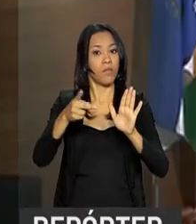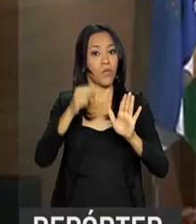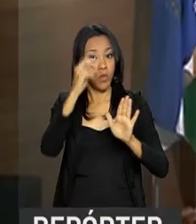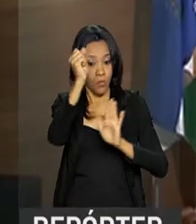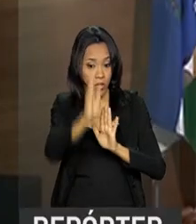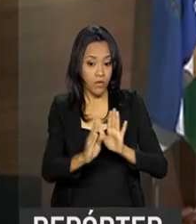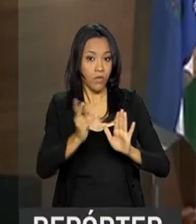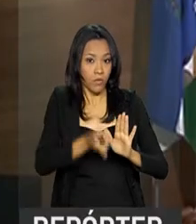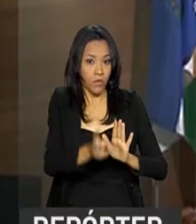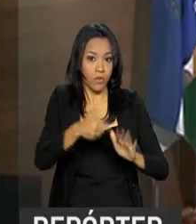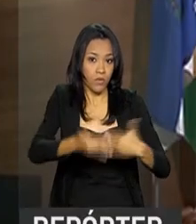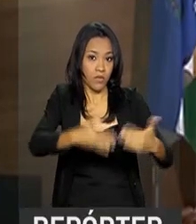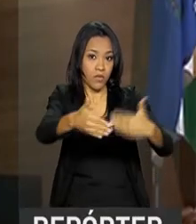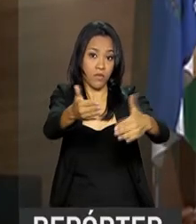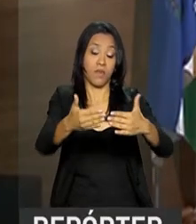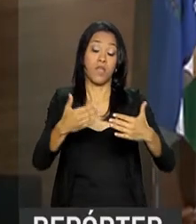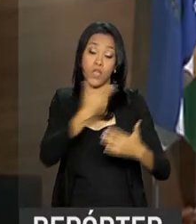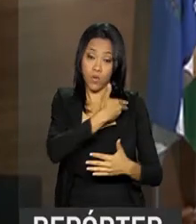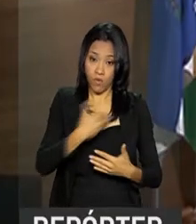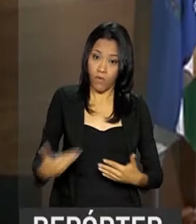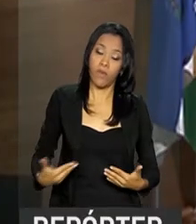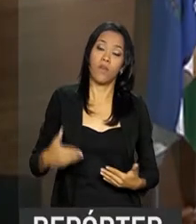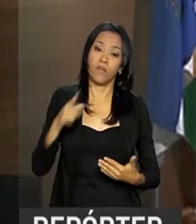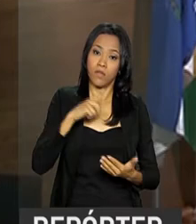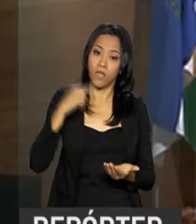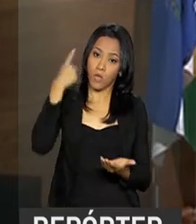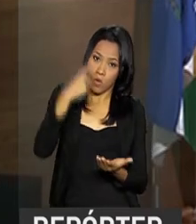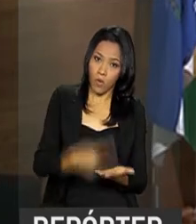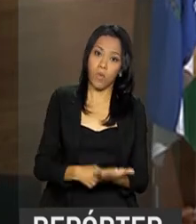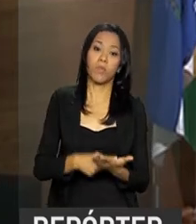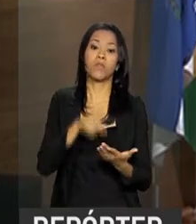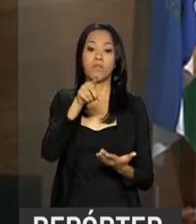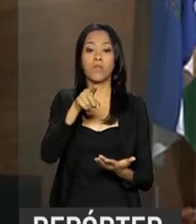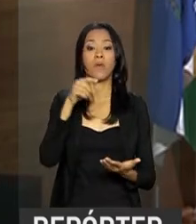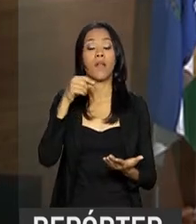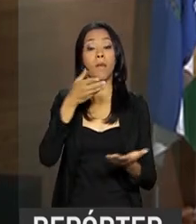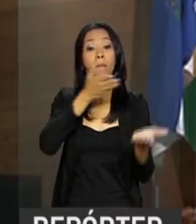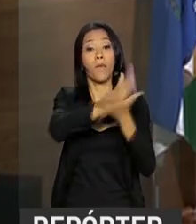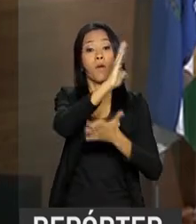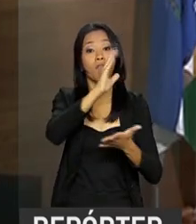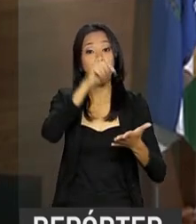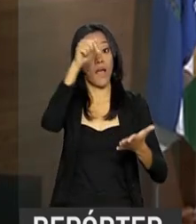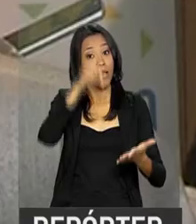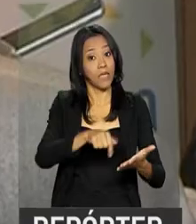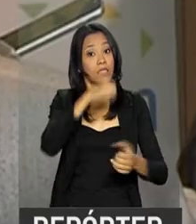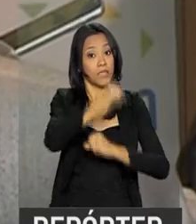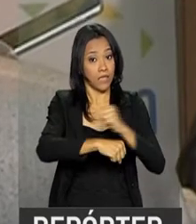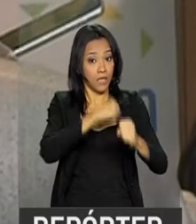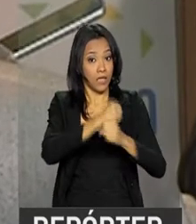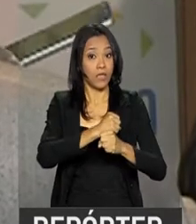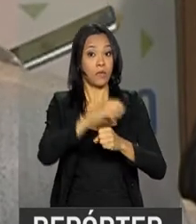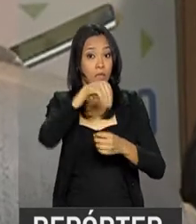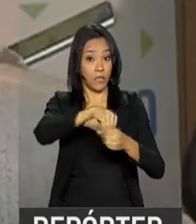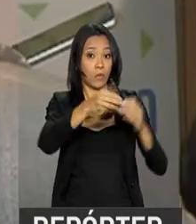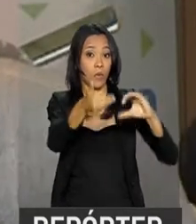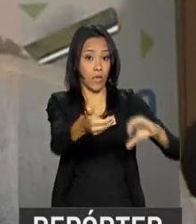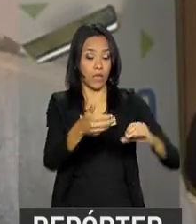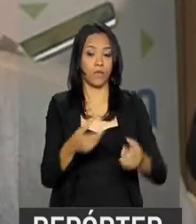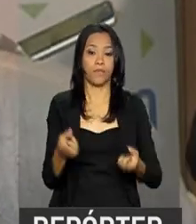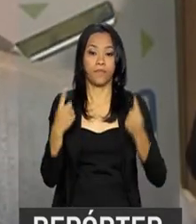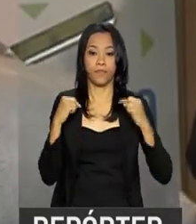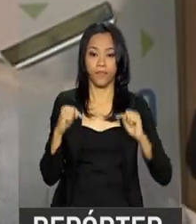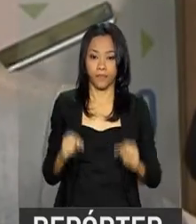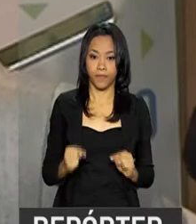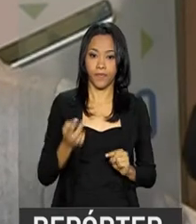e disse que o governo está comprometido com a aprovação da matéria pelo congresso nacional ainda este ano eu sou novo congresso nacional